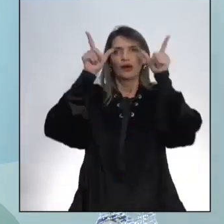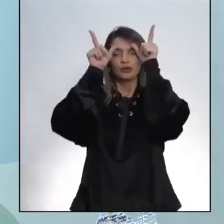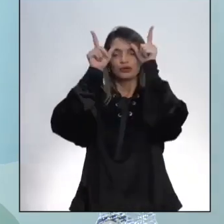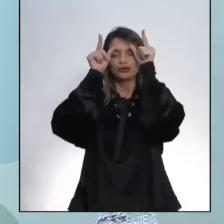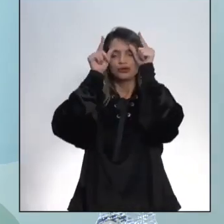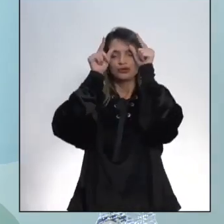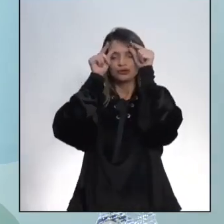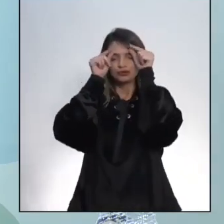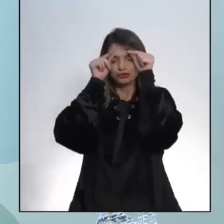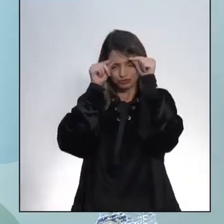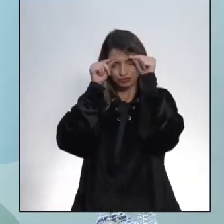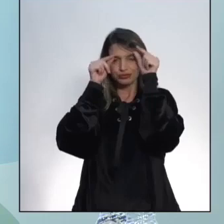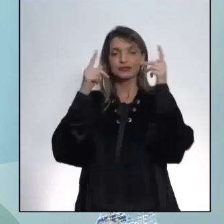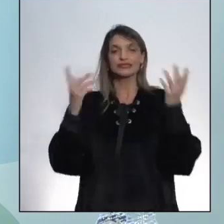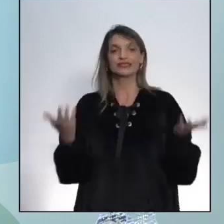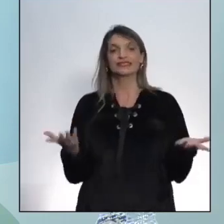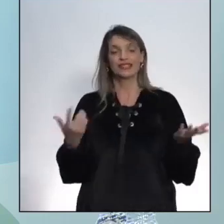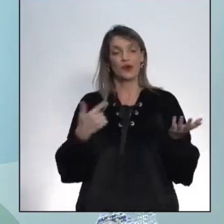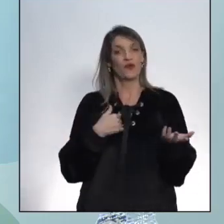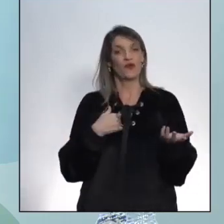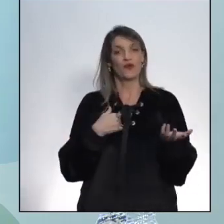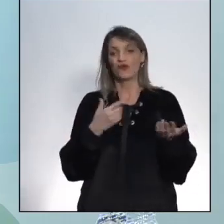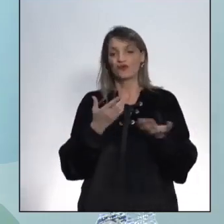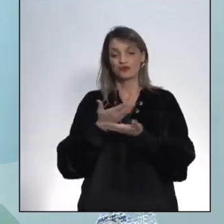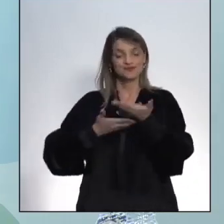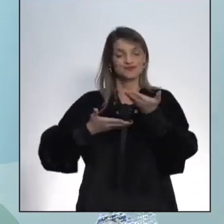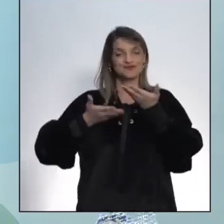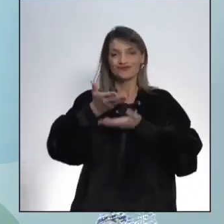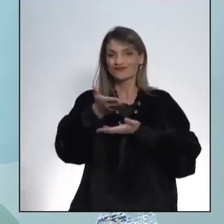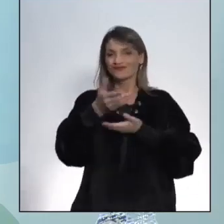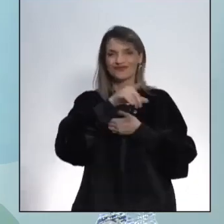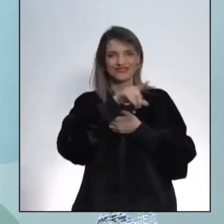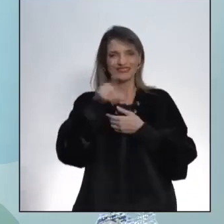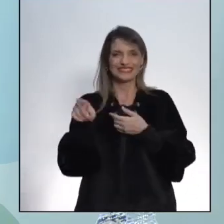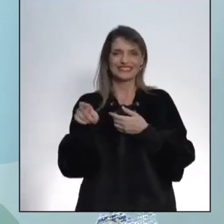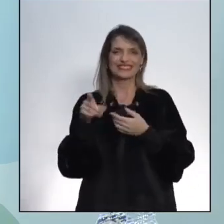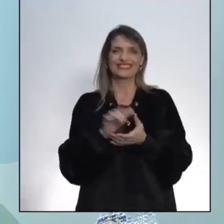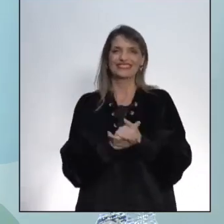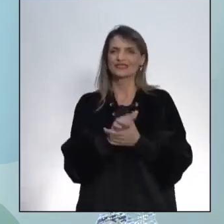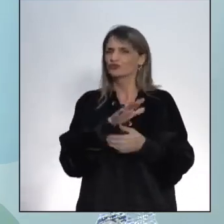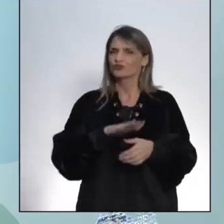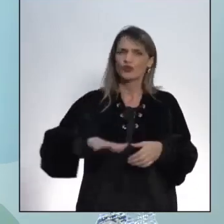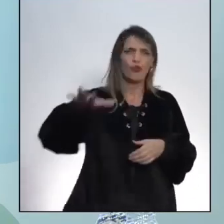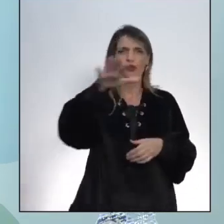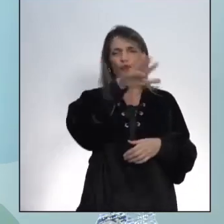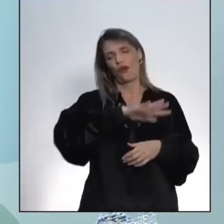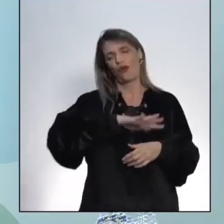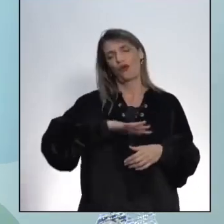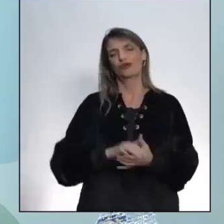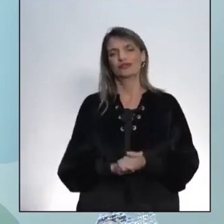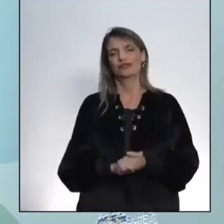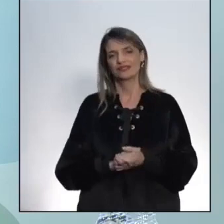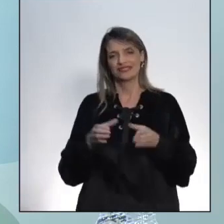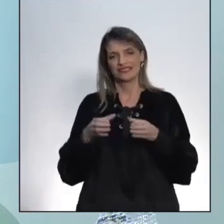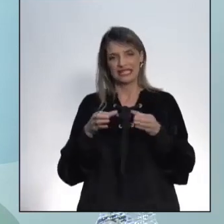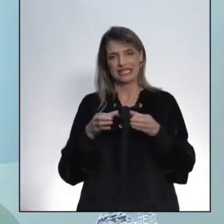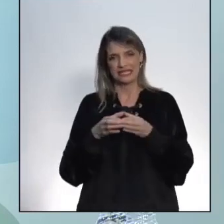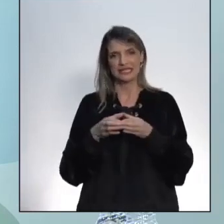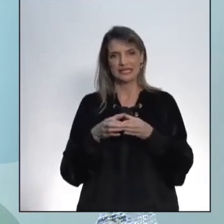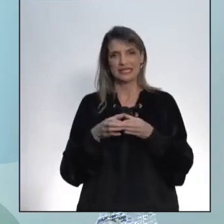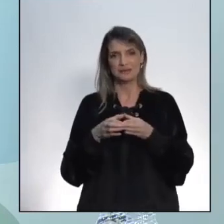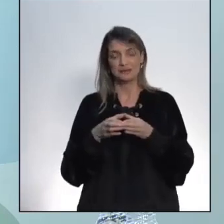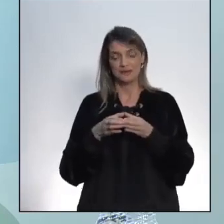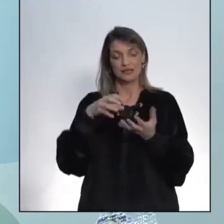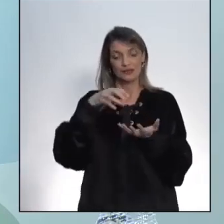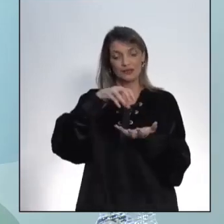de outra maneira. Então, o trecho que eu quero dividir com vocês, Francisco, Renato, quem está nos assistindo, a equipe toda aqui do Centro